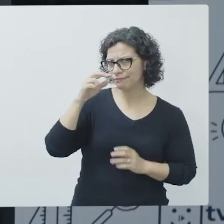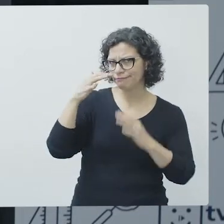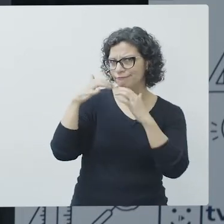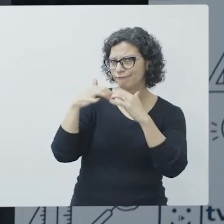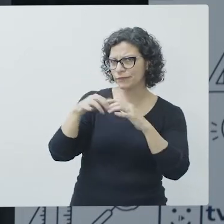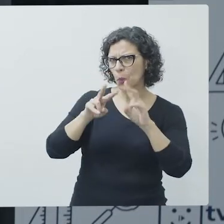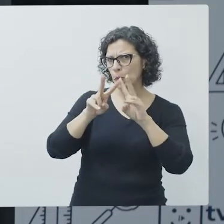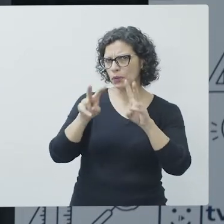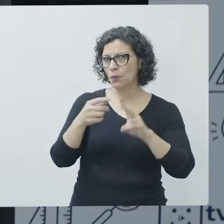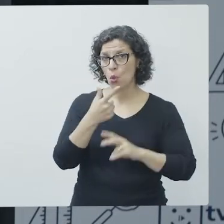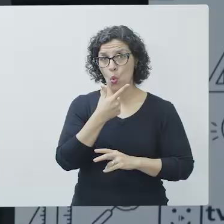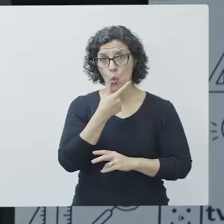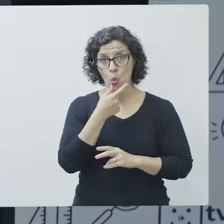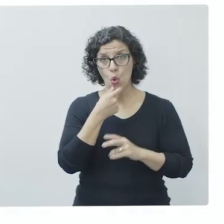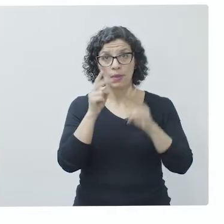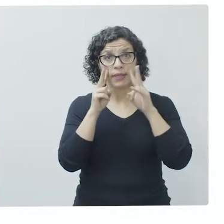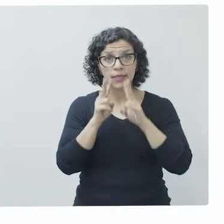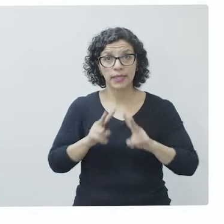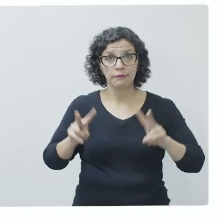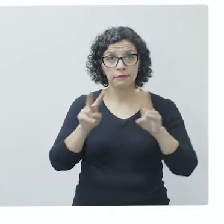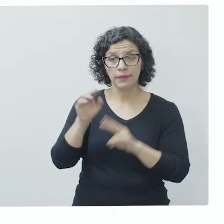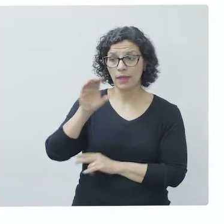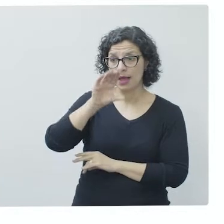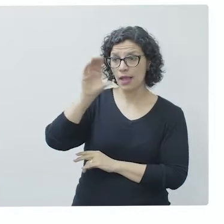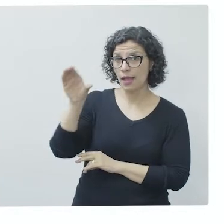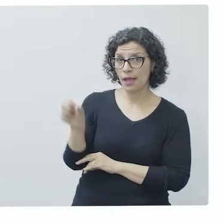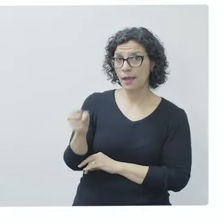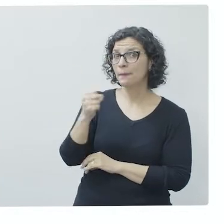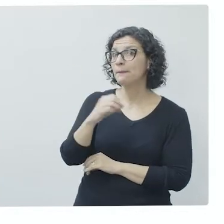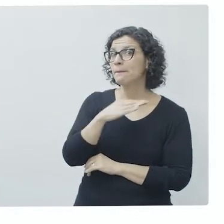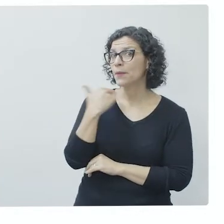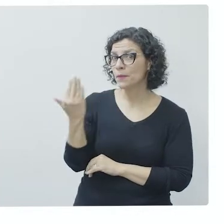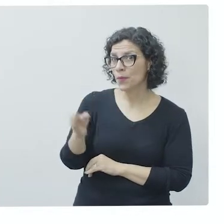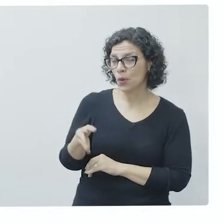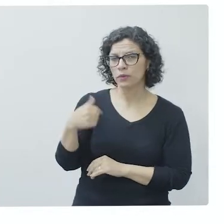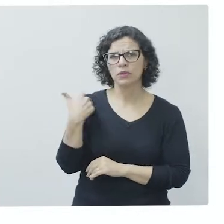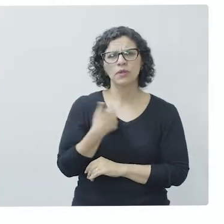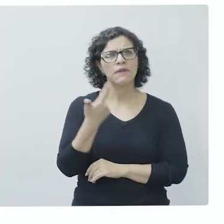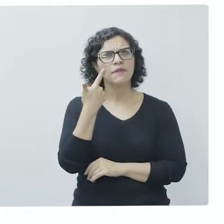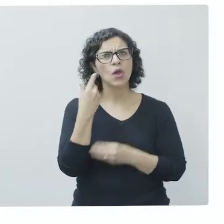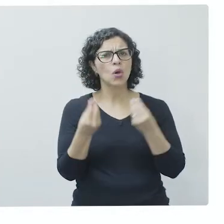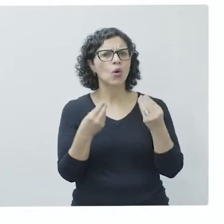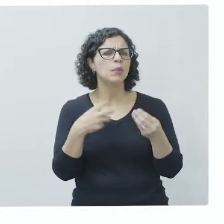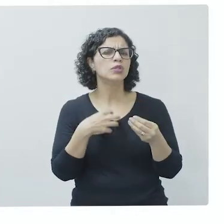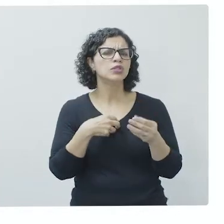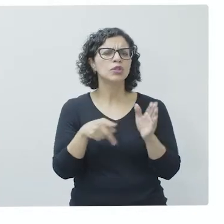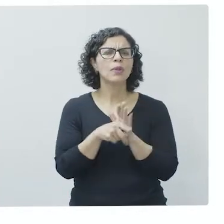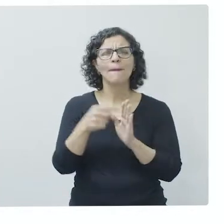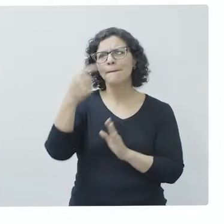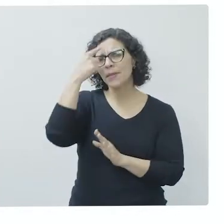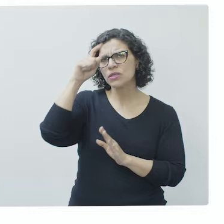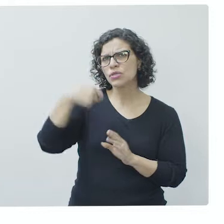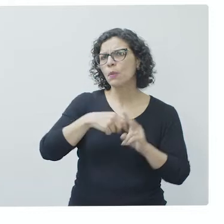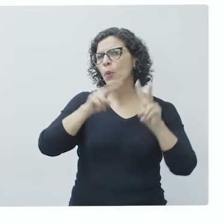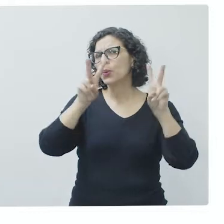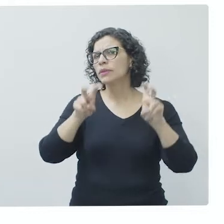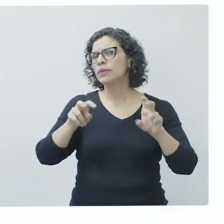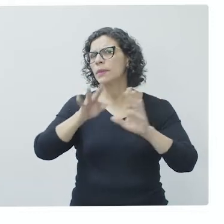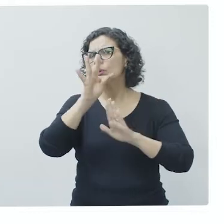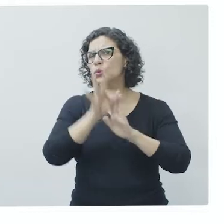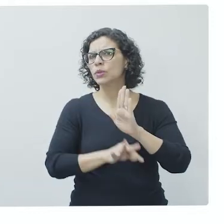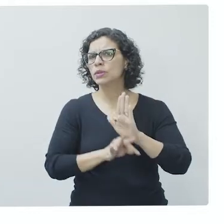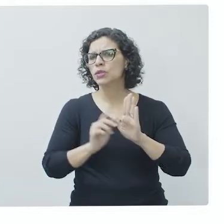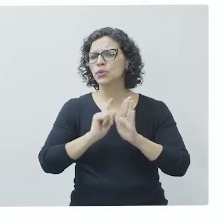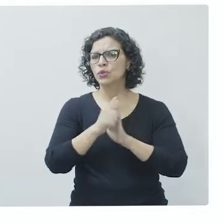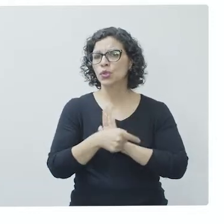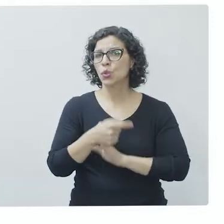tenho esse título, O Homem que Enxergava a Morte. E nós vamos pensar. Quais hipóteses podemos levantar a respeito da narrativa